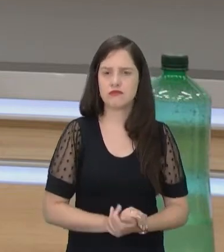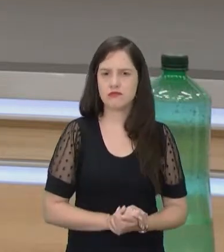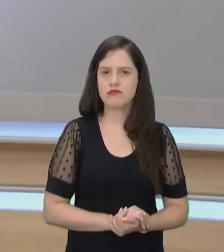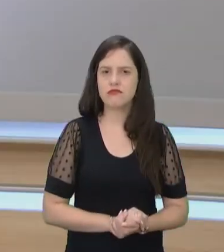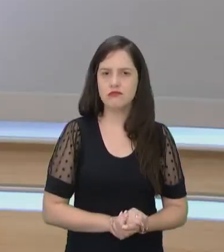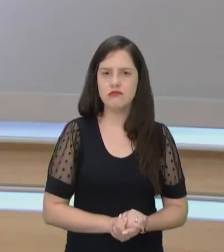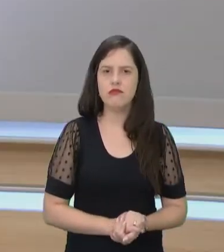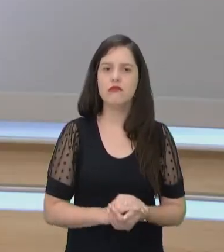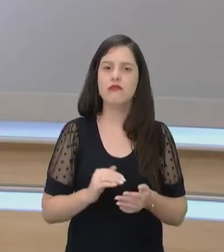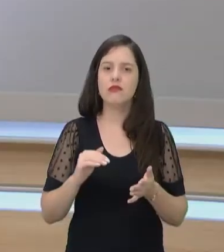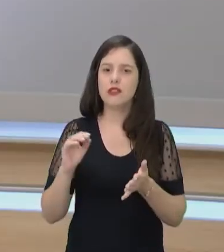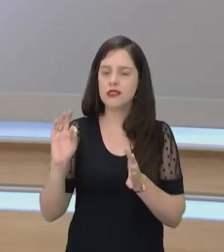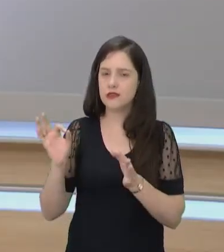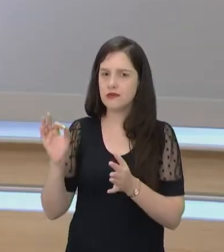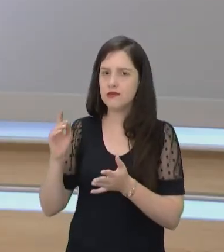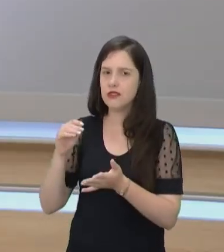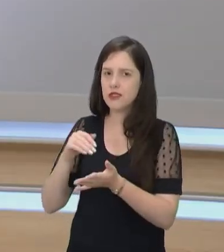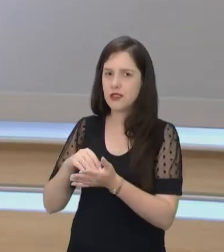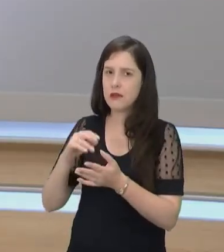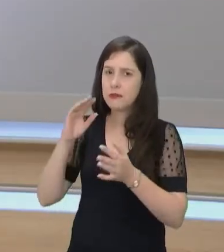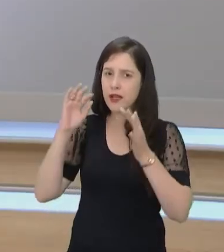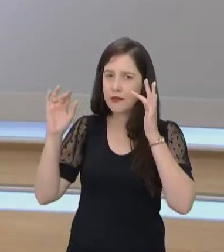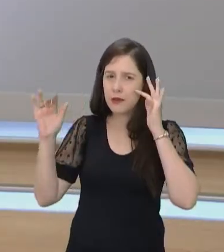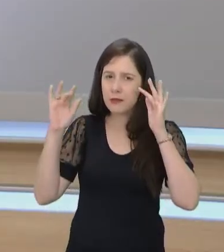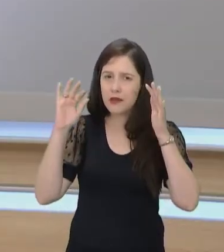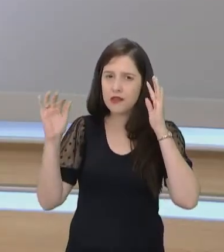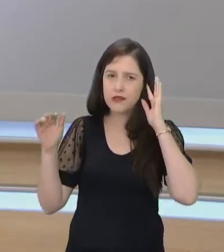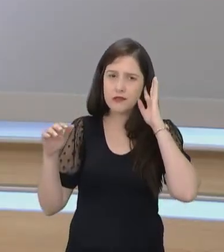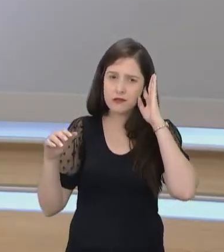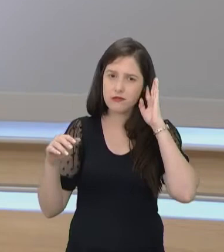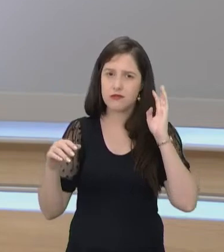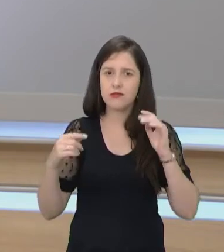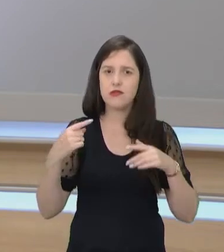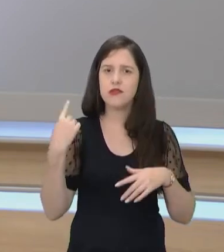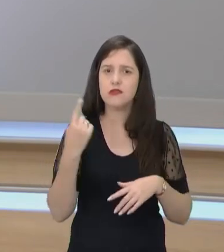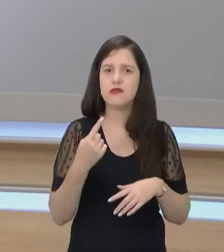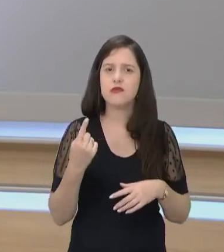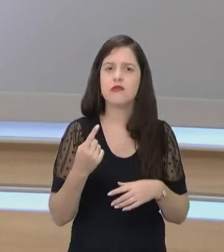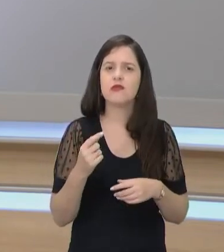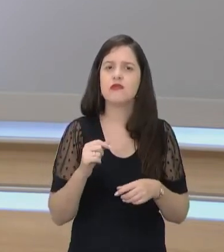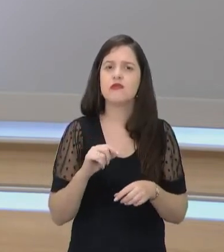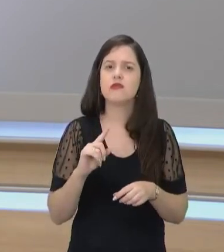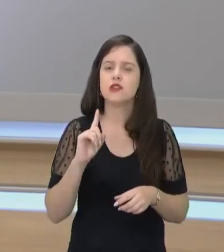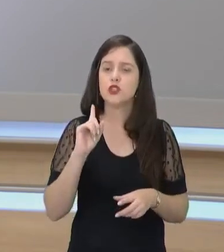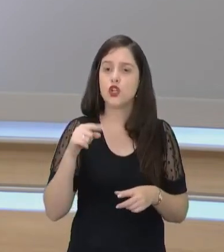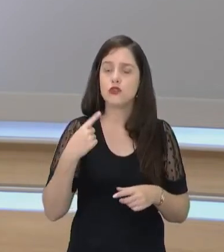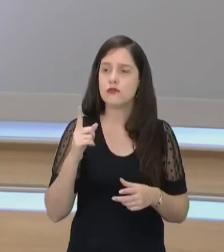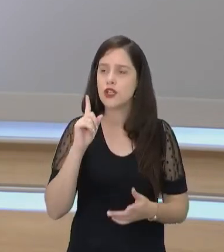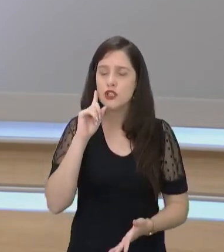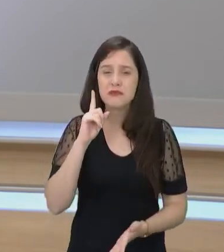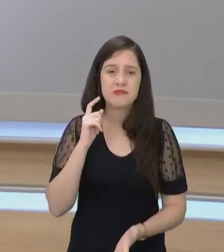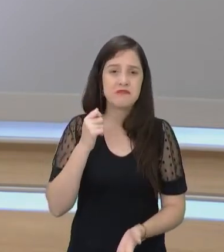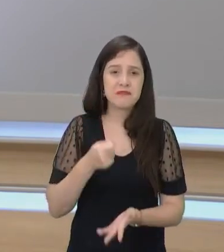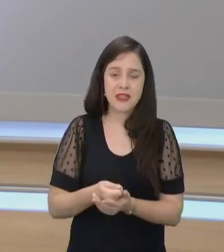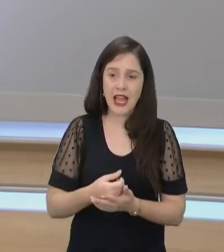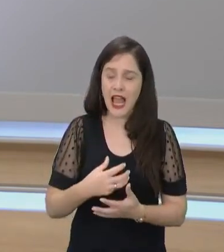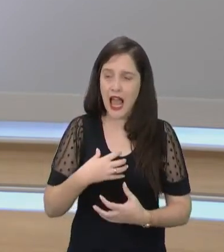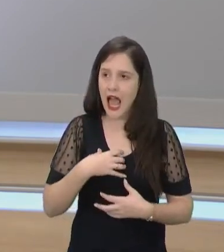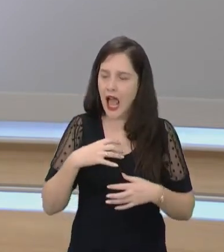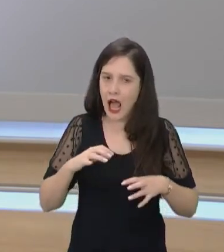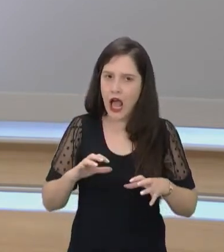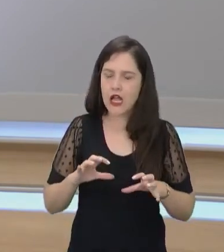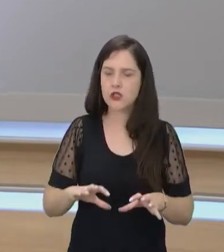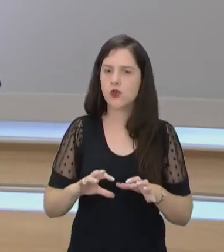Exato. A gente tem que pensar que, normalmente, a gente não toma ações, a gente tem reações. E o que